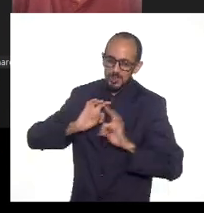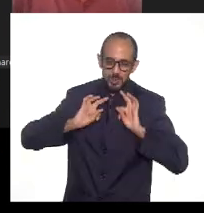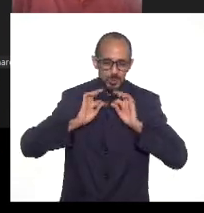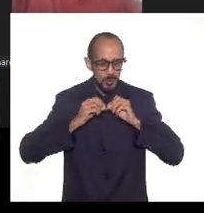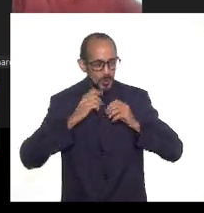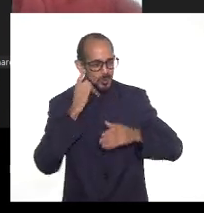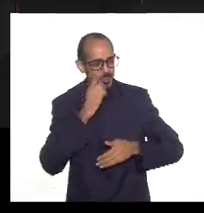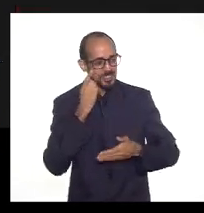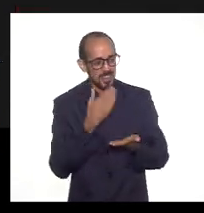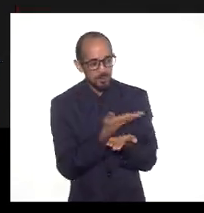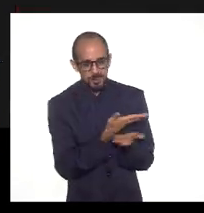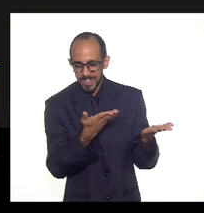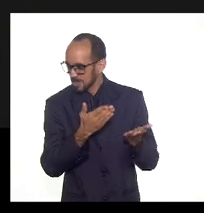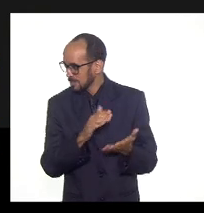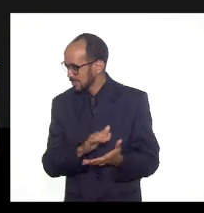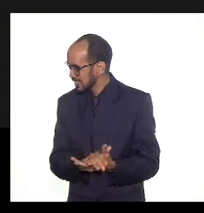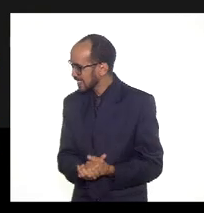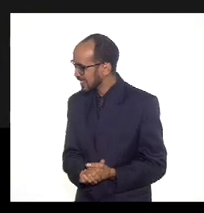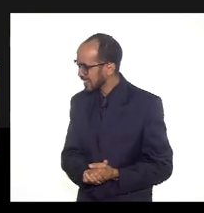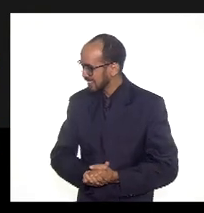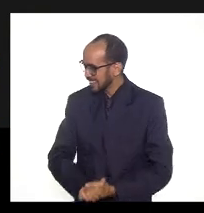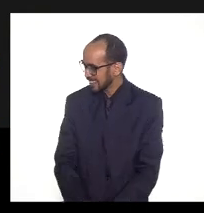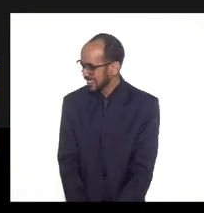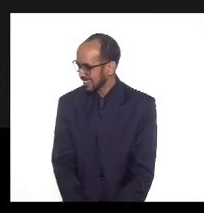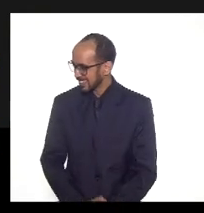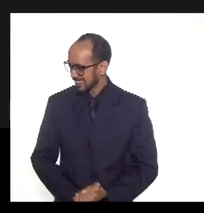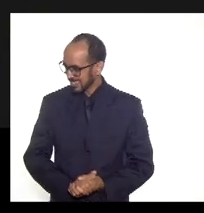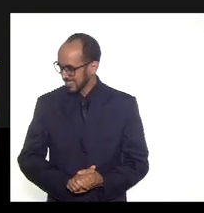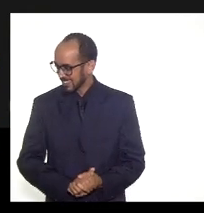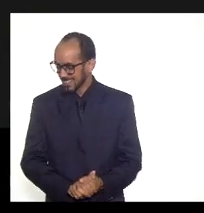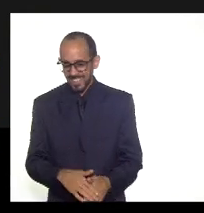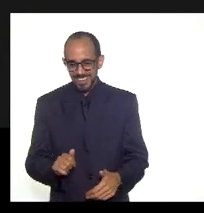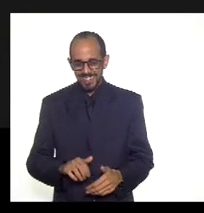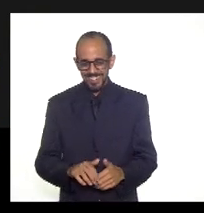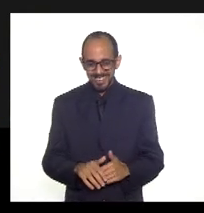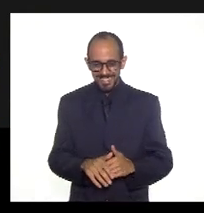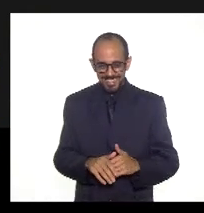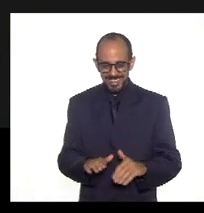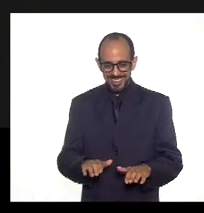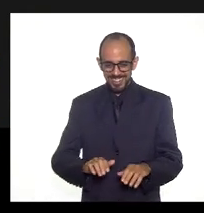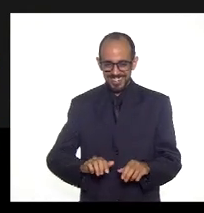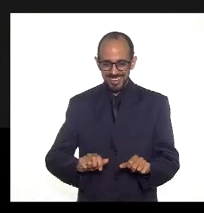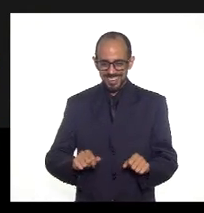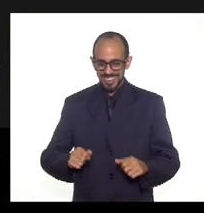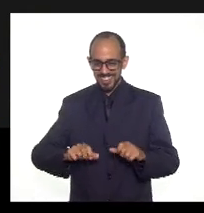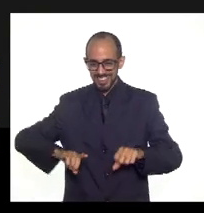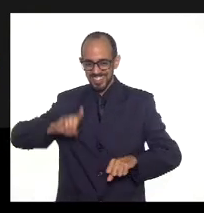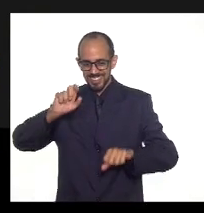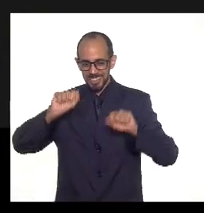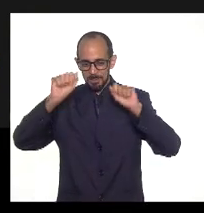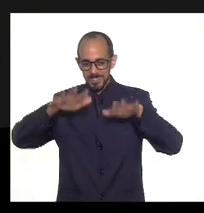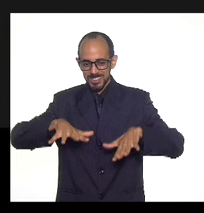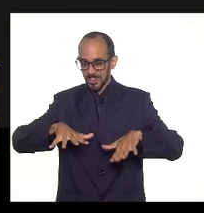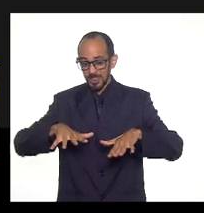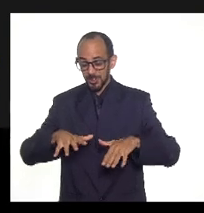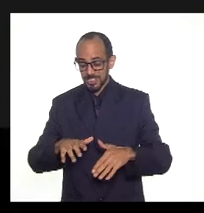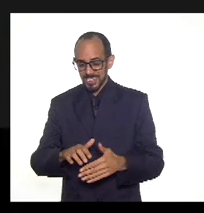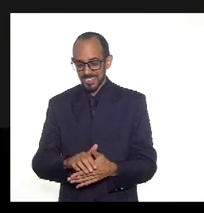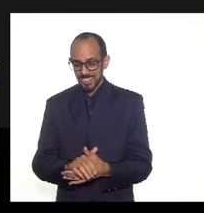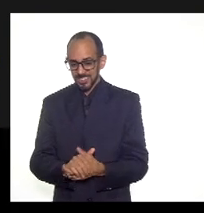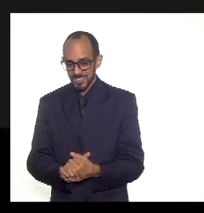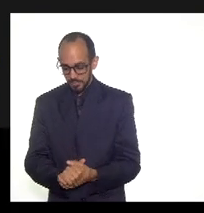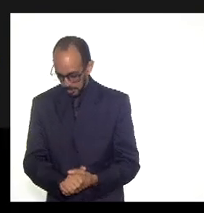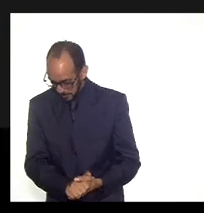e todas. Estou vendo o sorriso na tela aqui de todo mundo. Saúde. Que Deus te abençoe, proteja, te dê